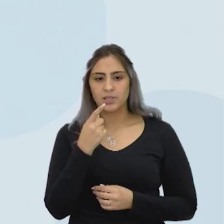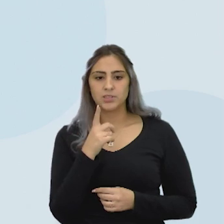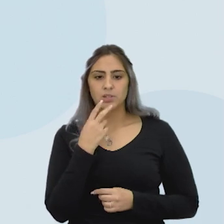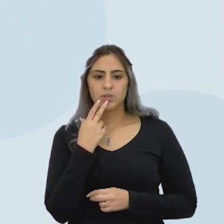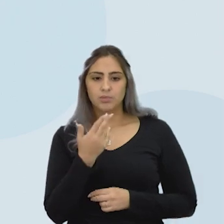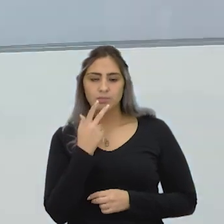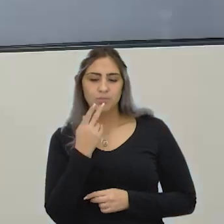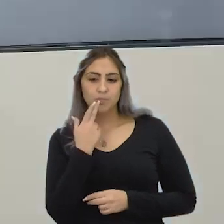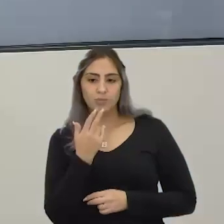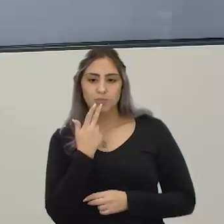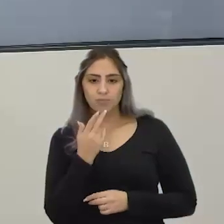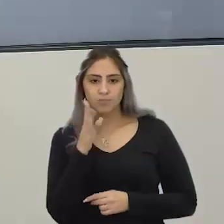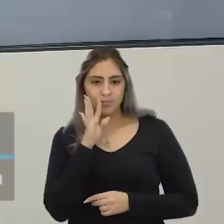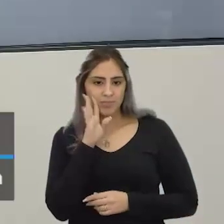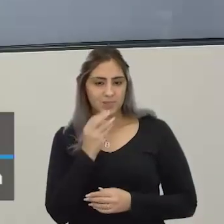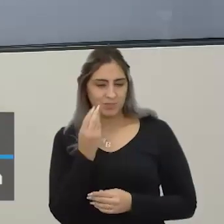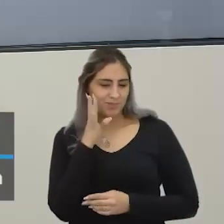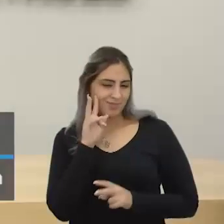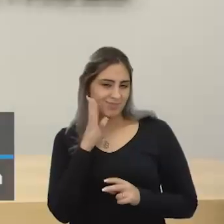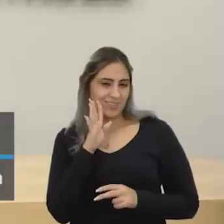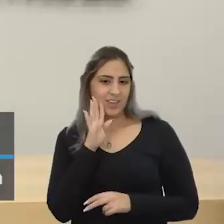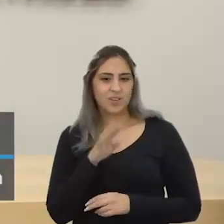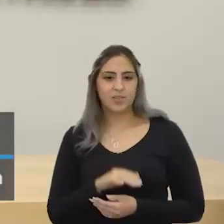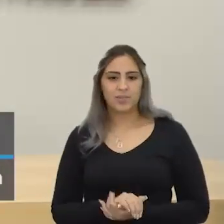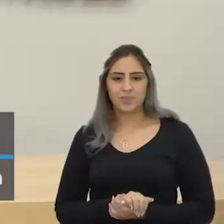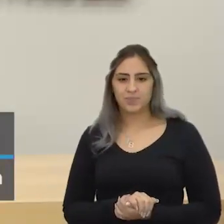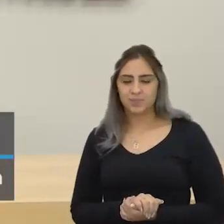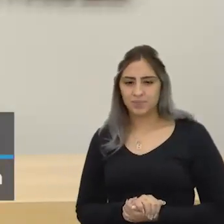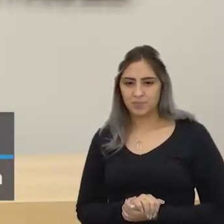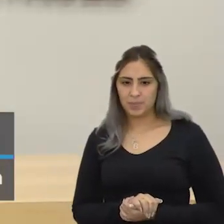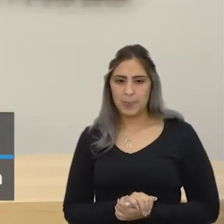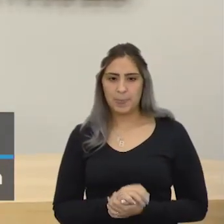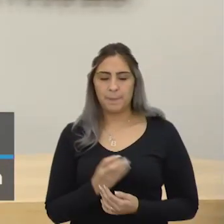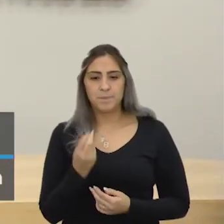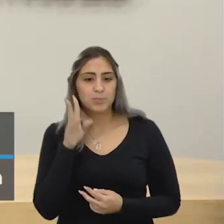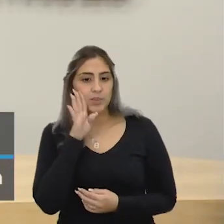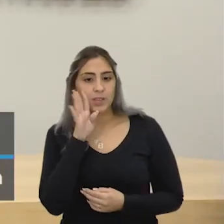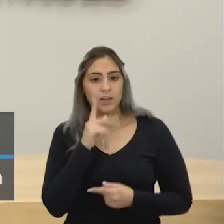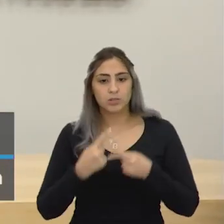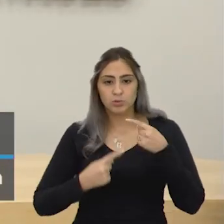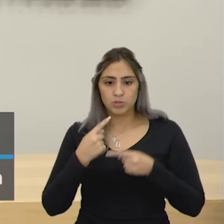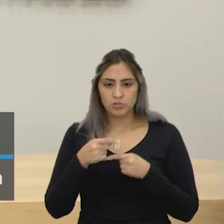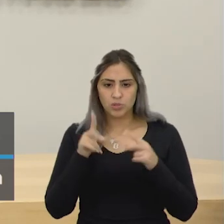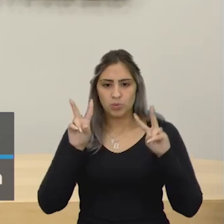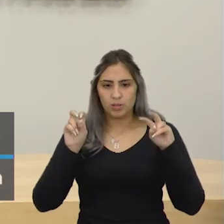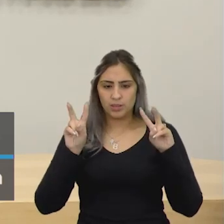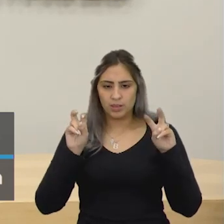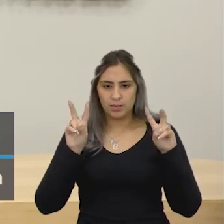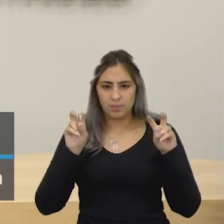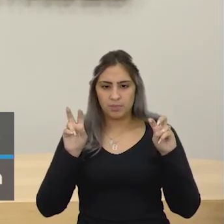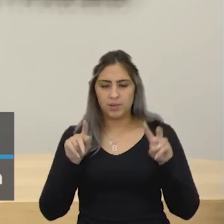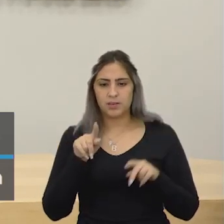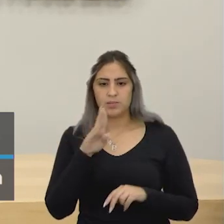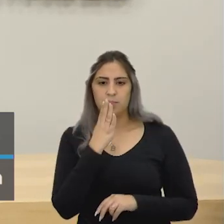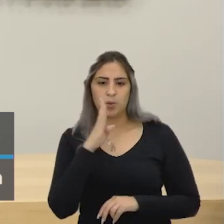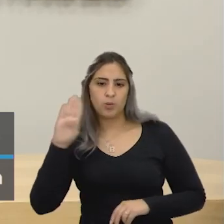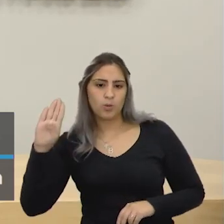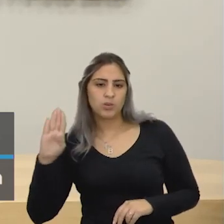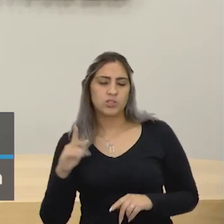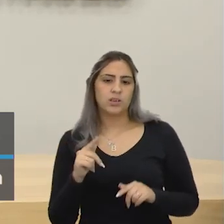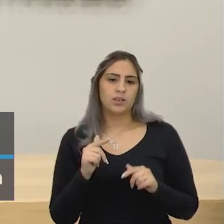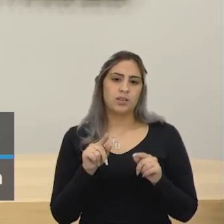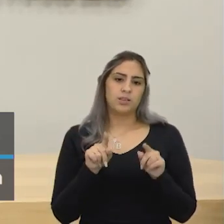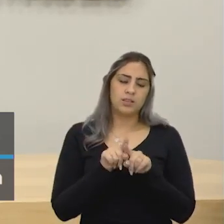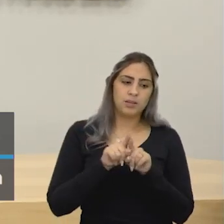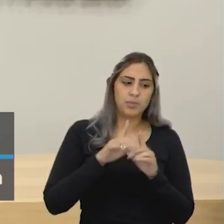documentário super bacana, viu, Giba? Muito legal. E é muito bacana quando você discute um tema importantíssimo, né, na biologia, não só na biologia, mas